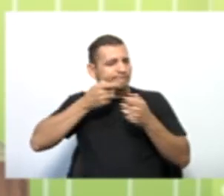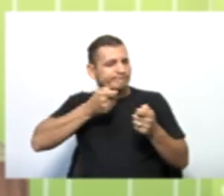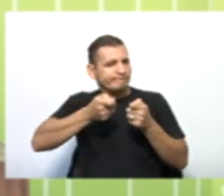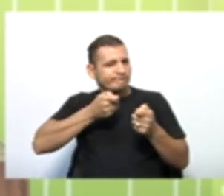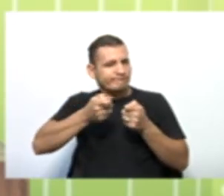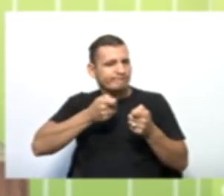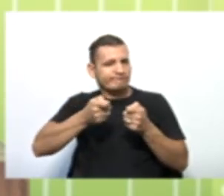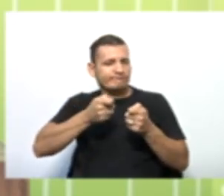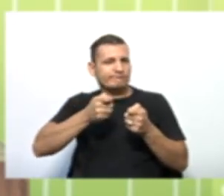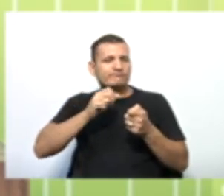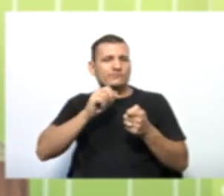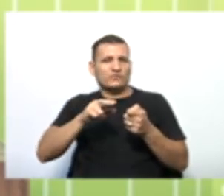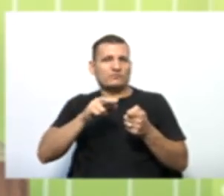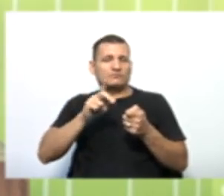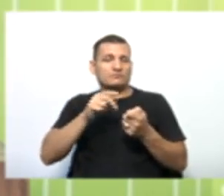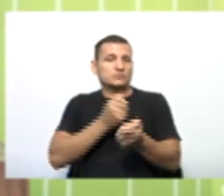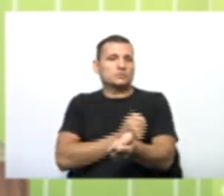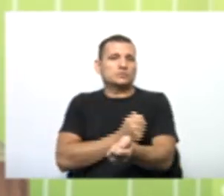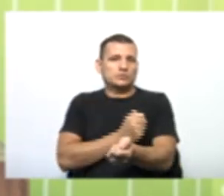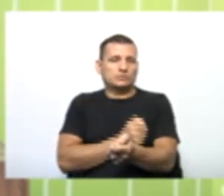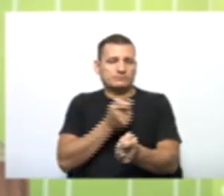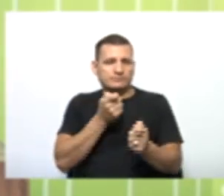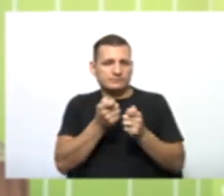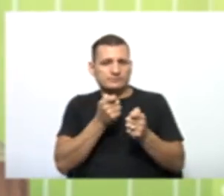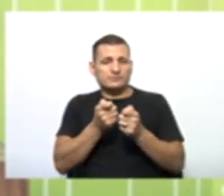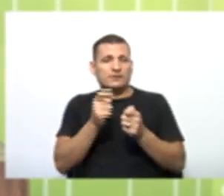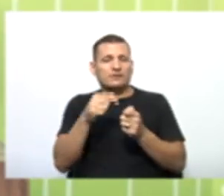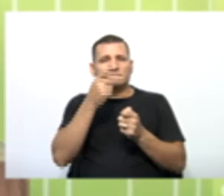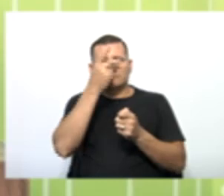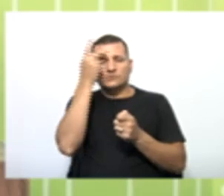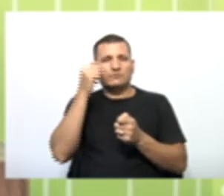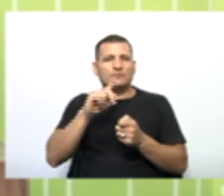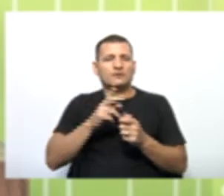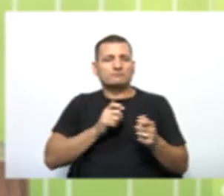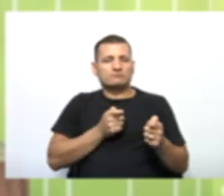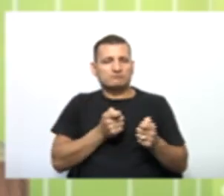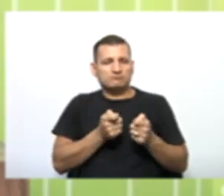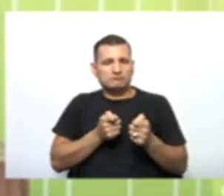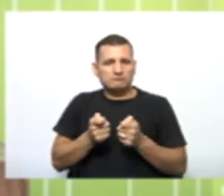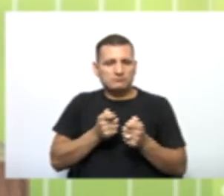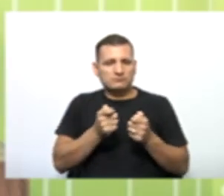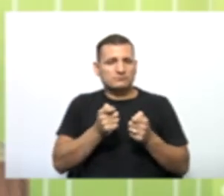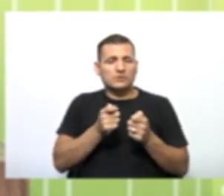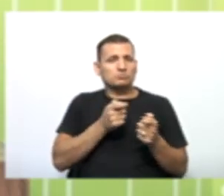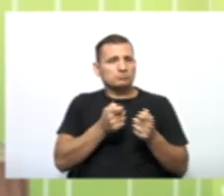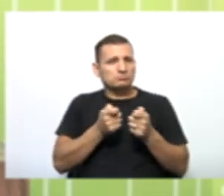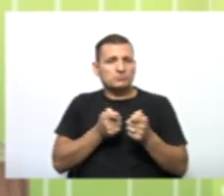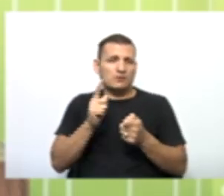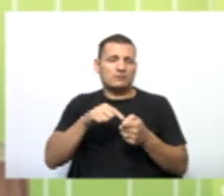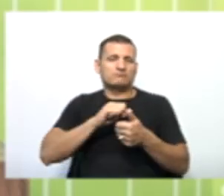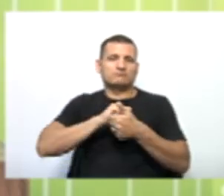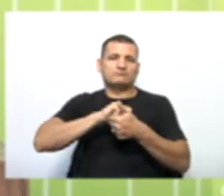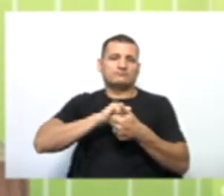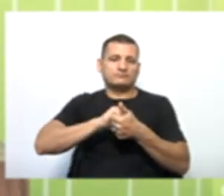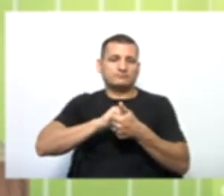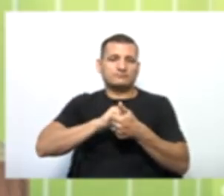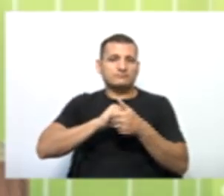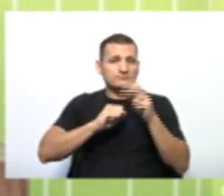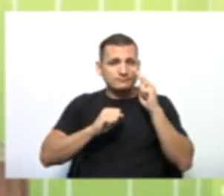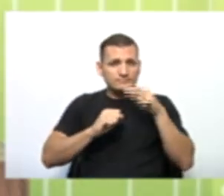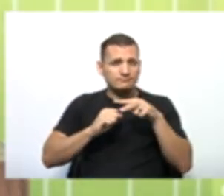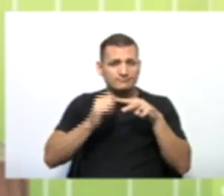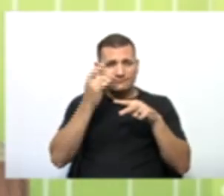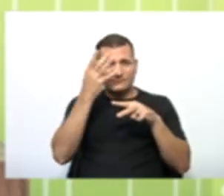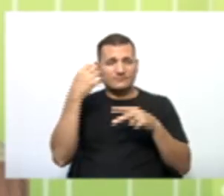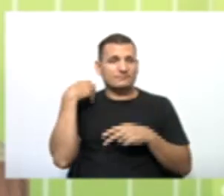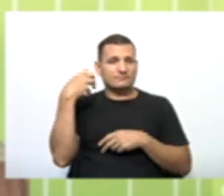minha gulodice, que é um vício, e ser uma pessoa mais ponderada. E a ponderação é uma virtude. Viram como é fácil,